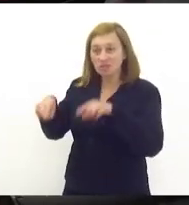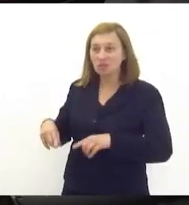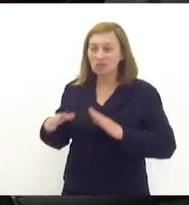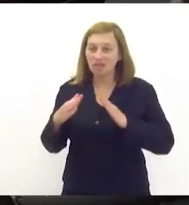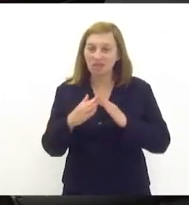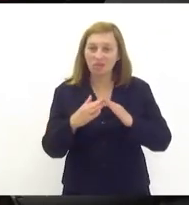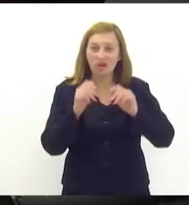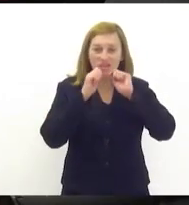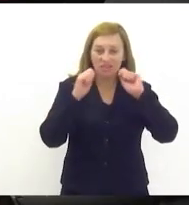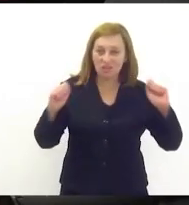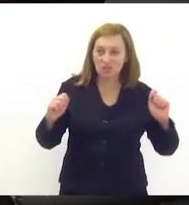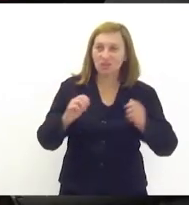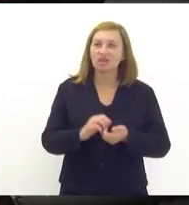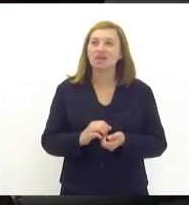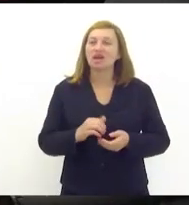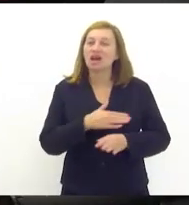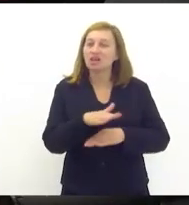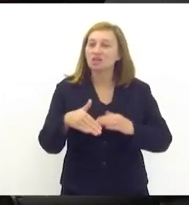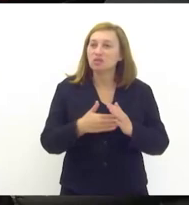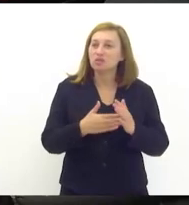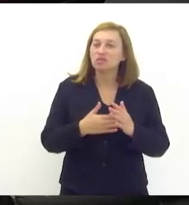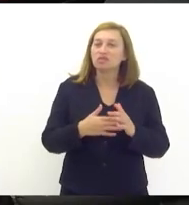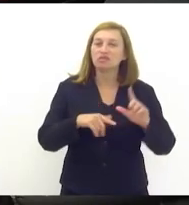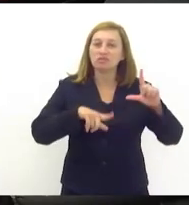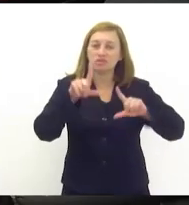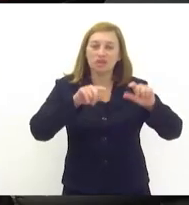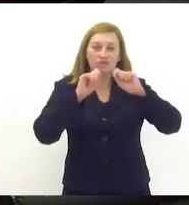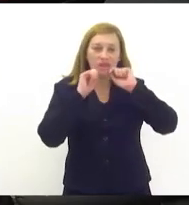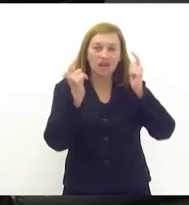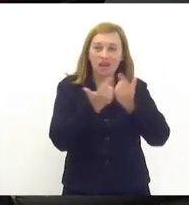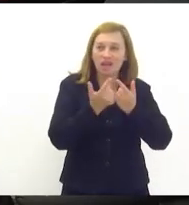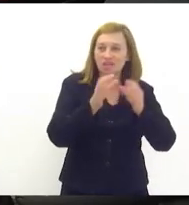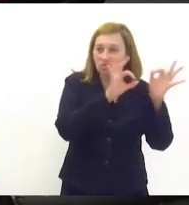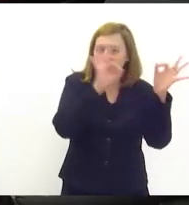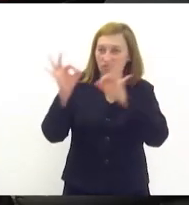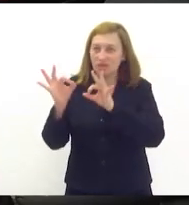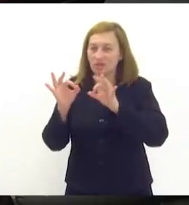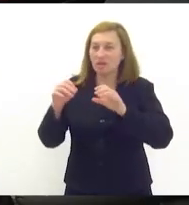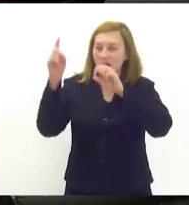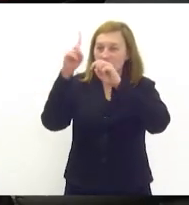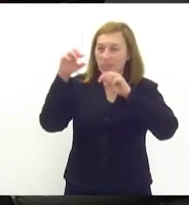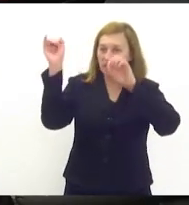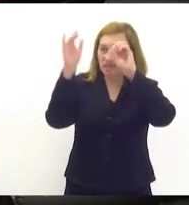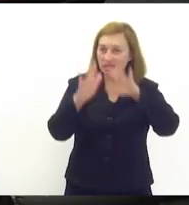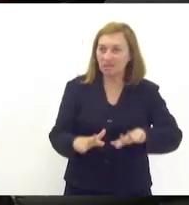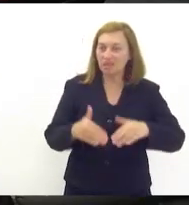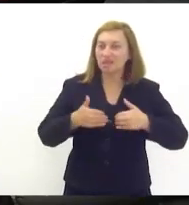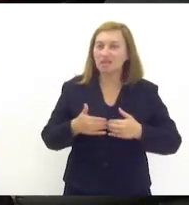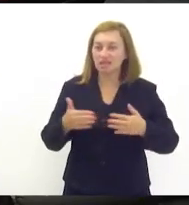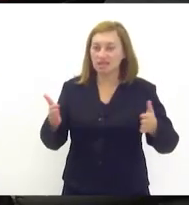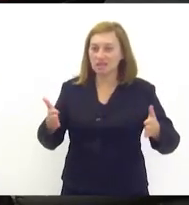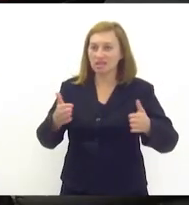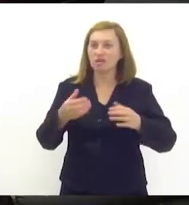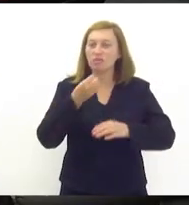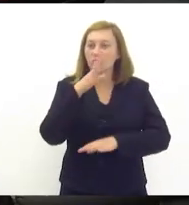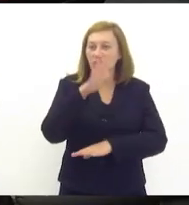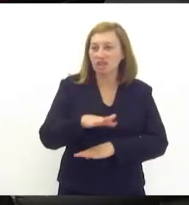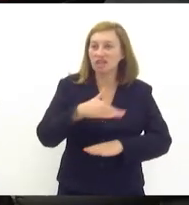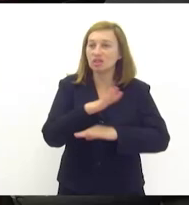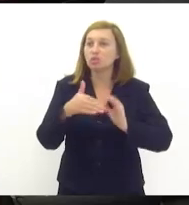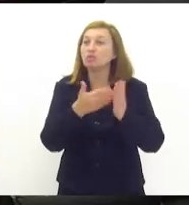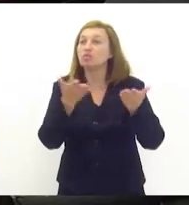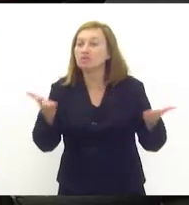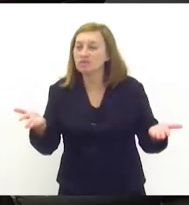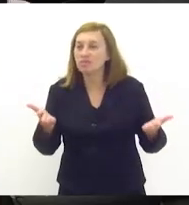assessores e a todos os que nos assiste pela tv alerj sobre a proteção de Deus declara aberta Boa tarde a todos aí